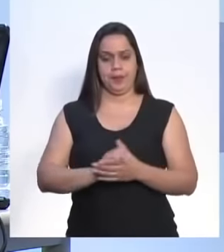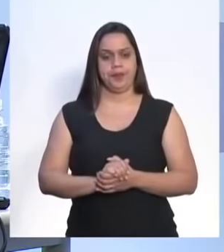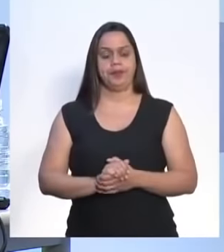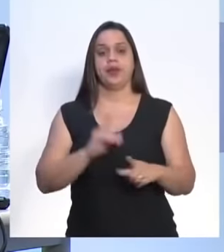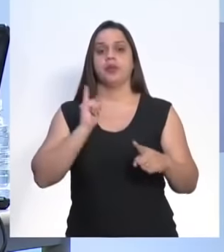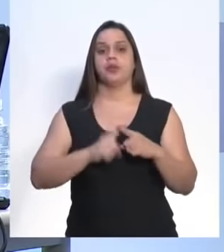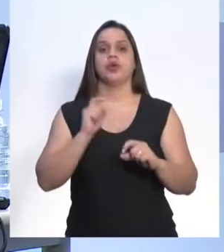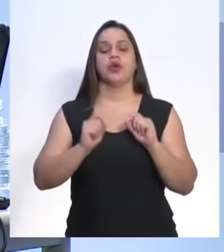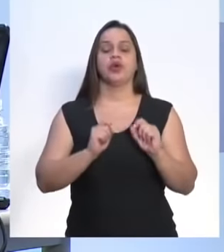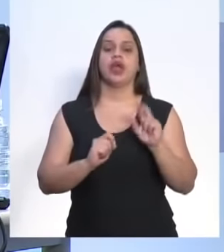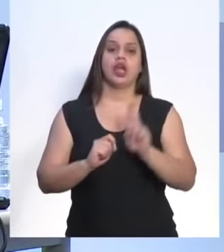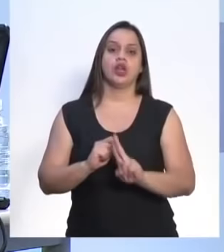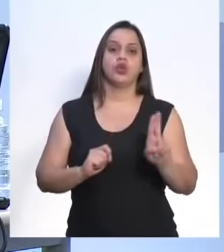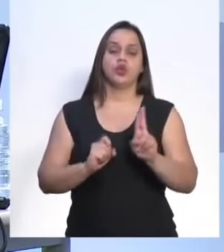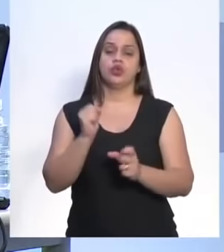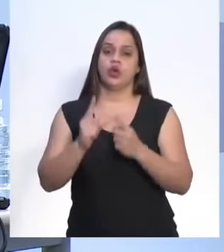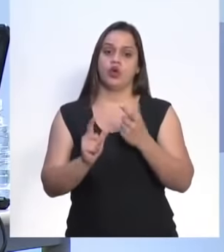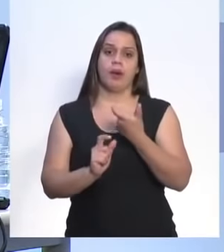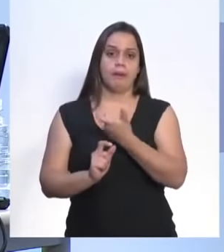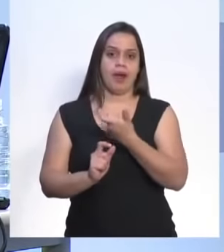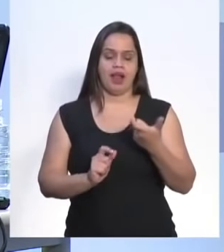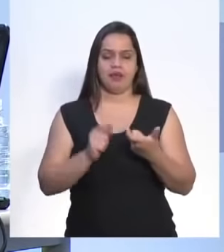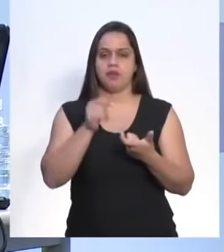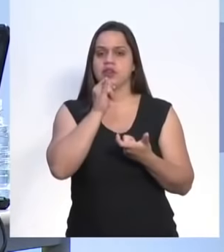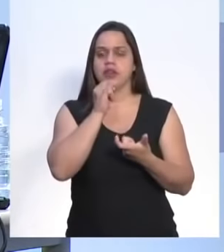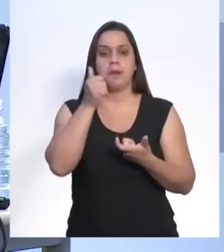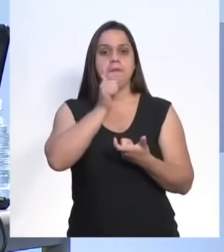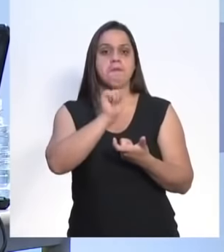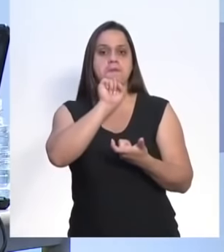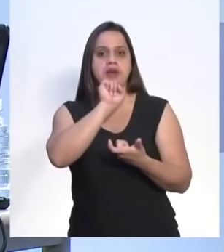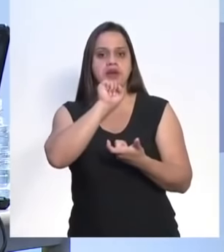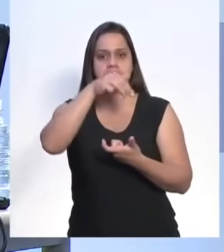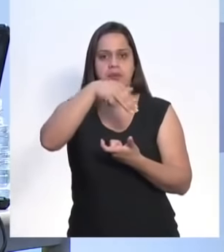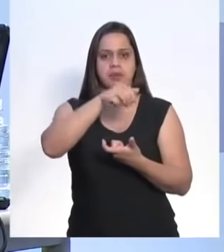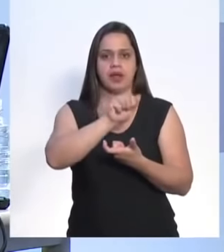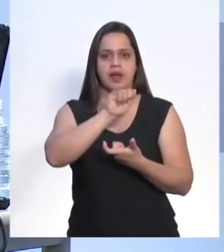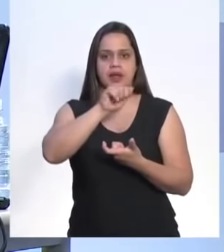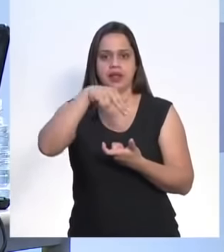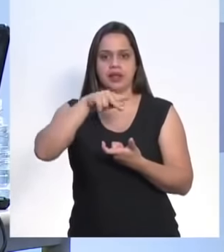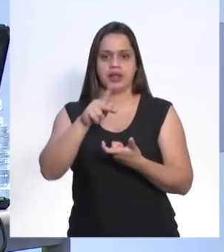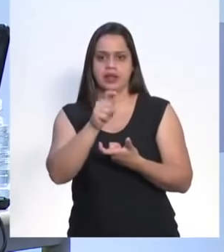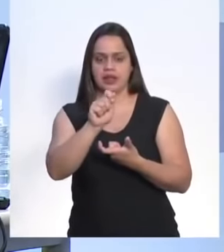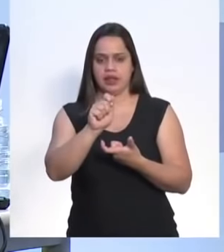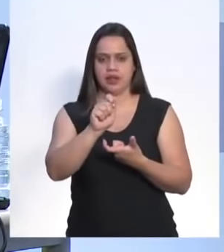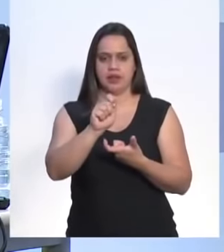ele utiliza até algumas palavras. Mãinha... Né, mãe, a gente vê muito. Quer